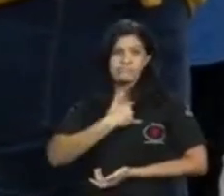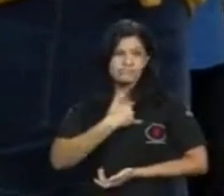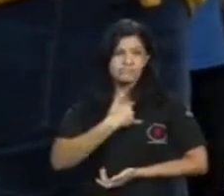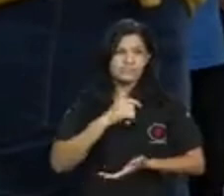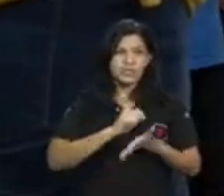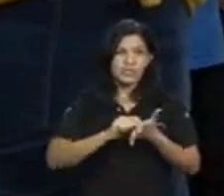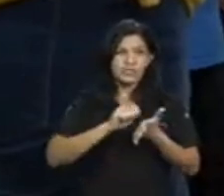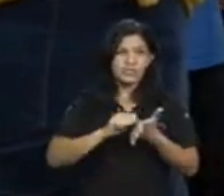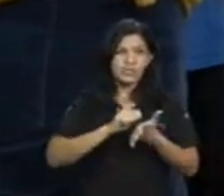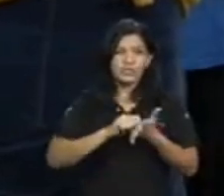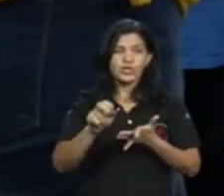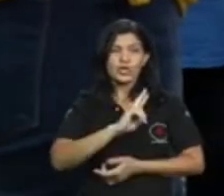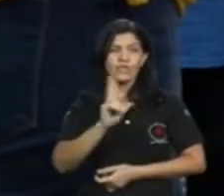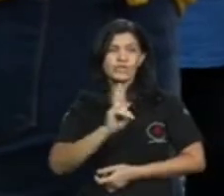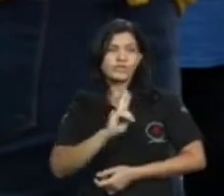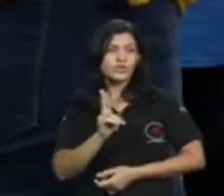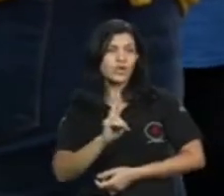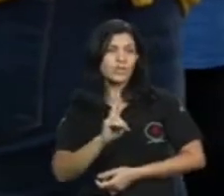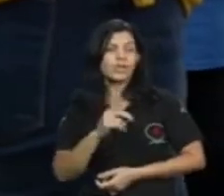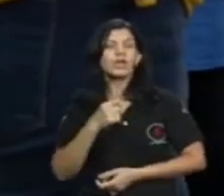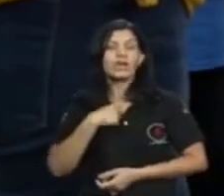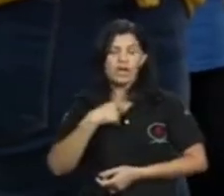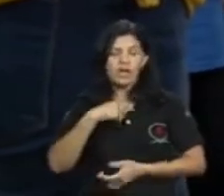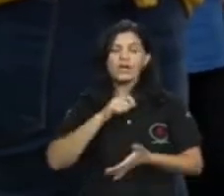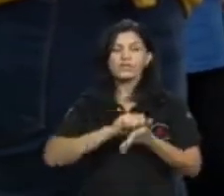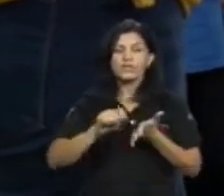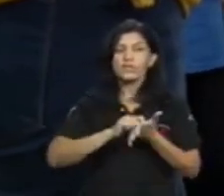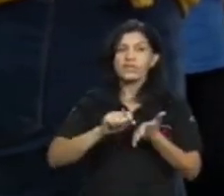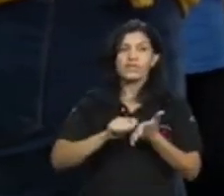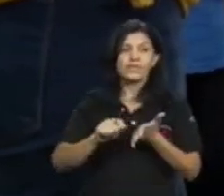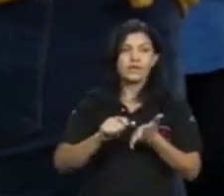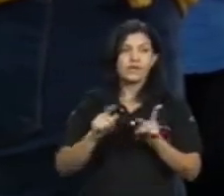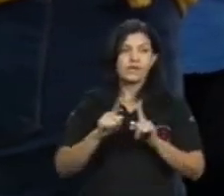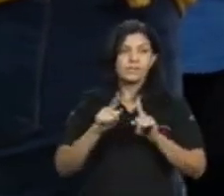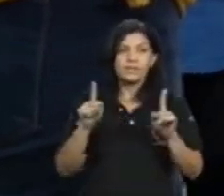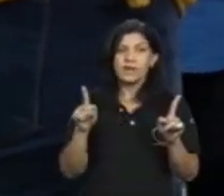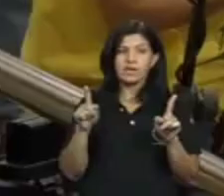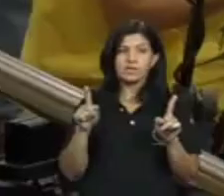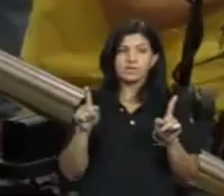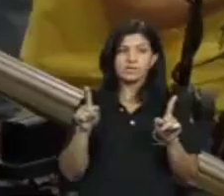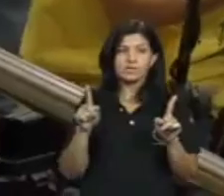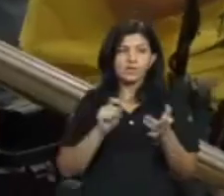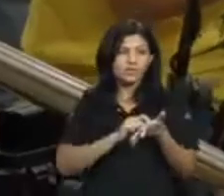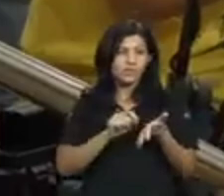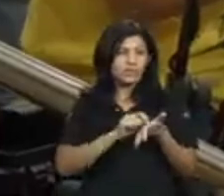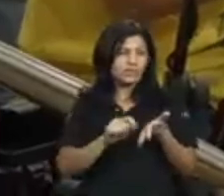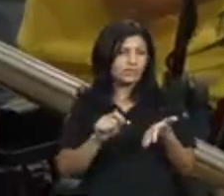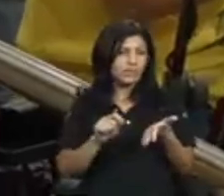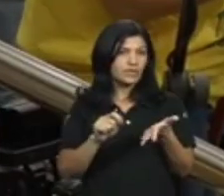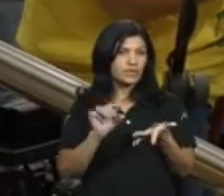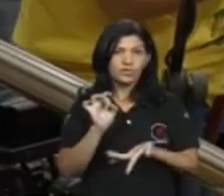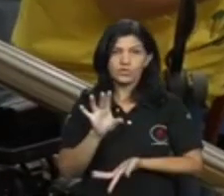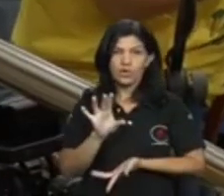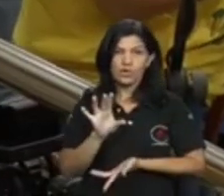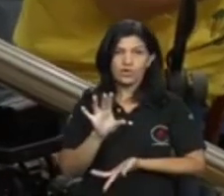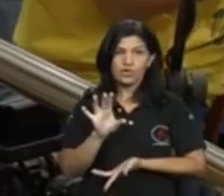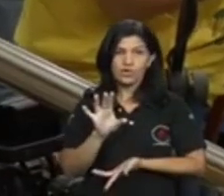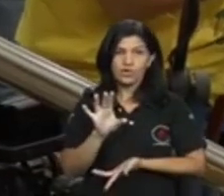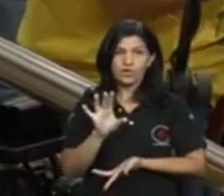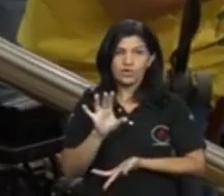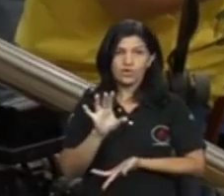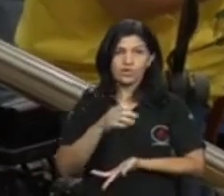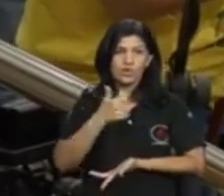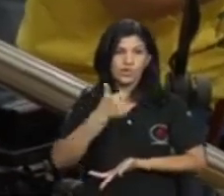dele, eu escrevi. Mas eu botei apenas como se fosse o